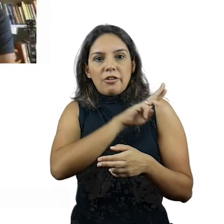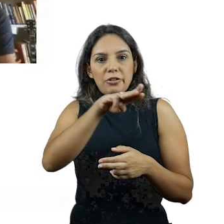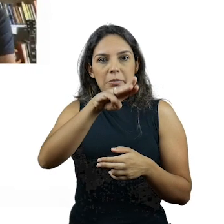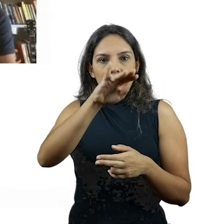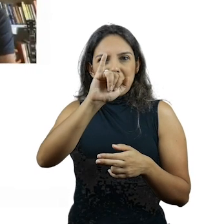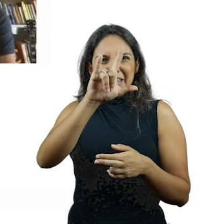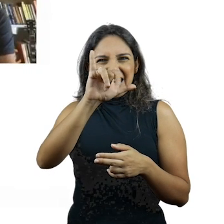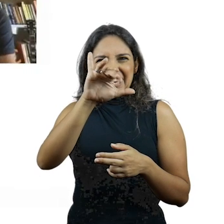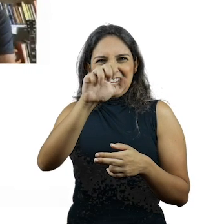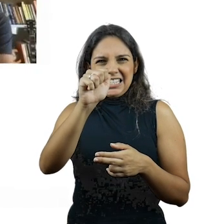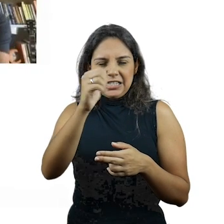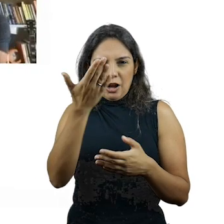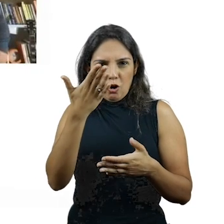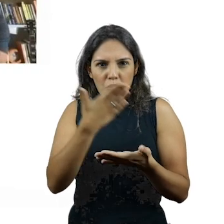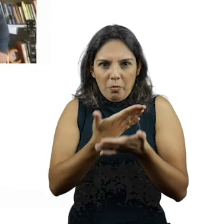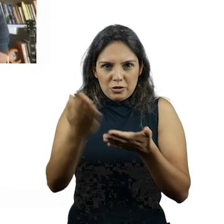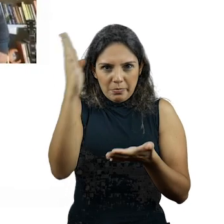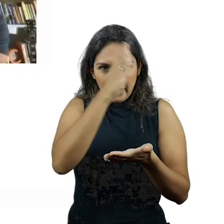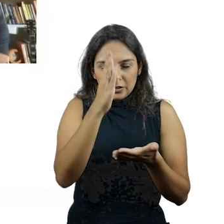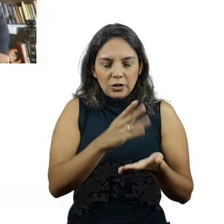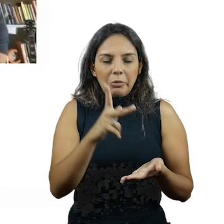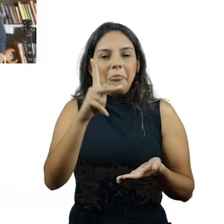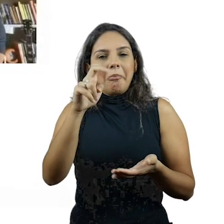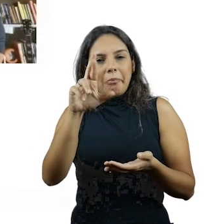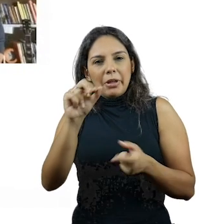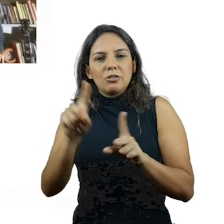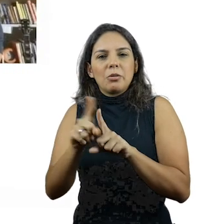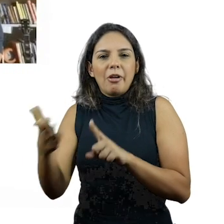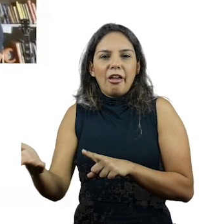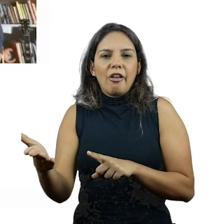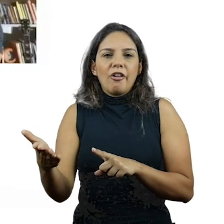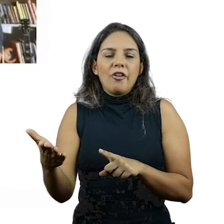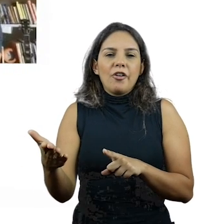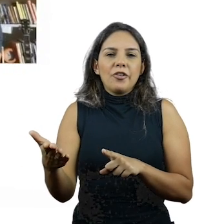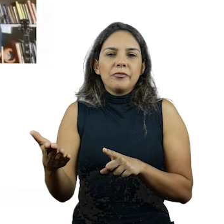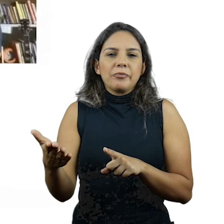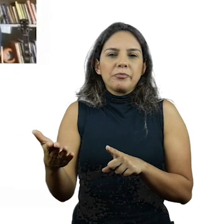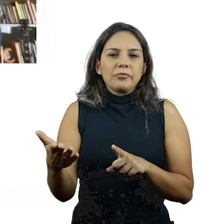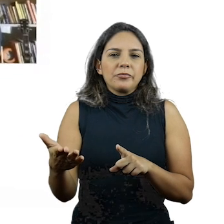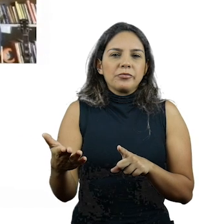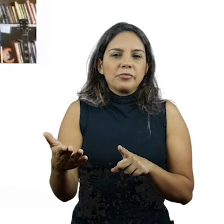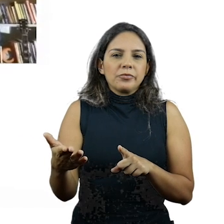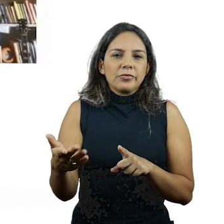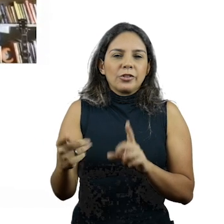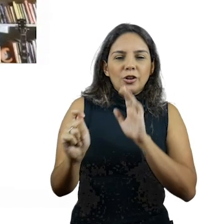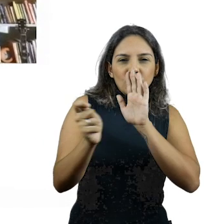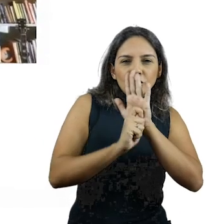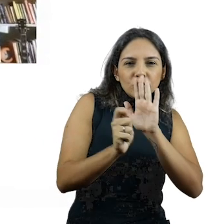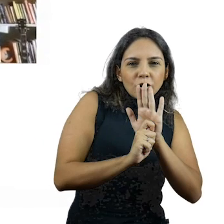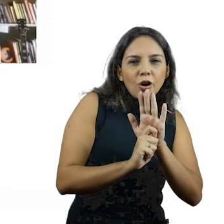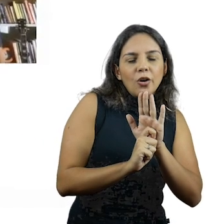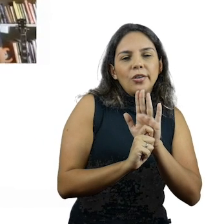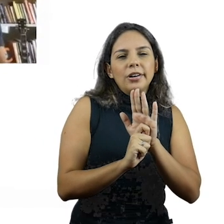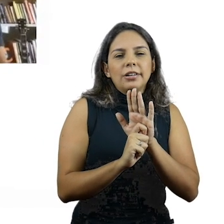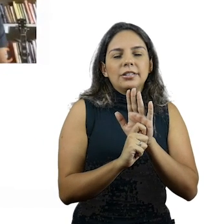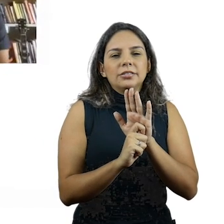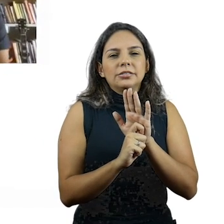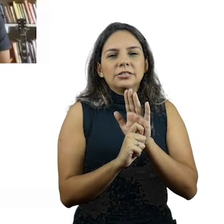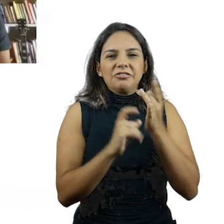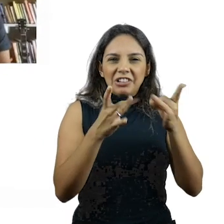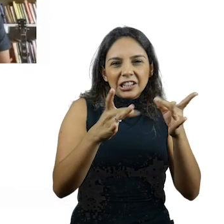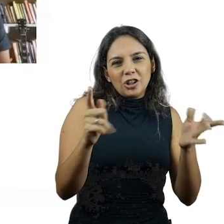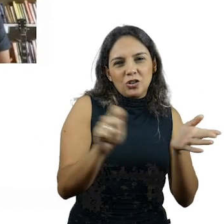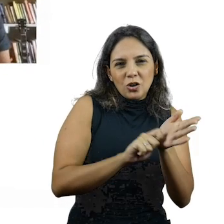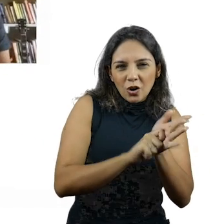Brasil. E o Pedro também como uma vítima do tráfico de drogas e um rapaz que acaba optando